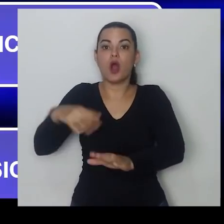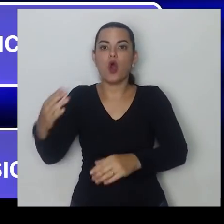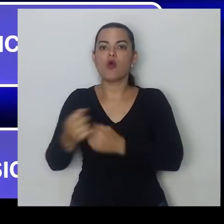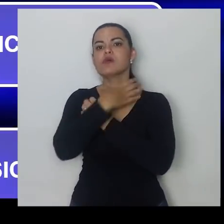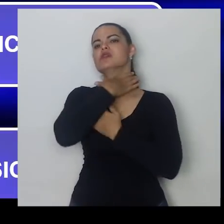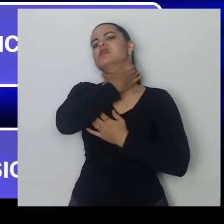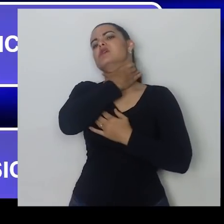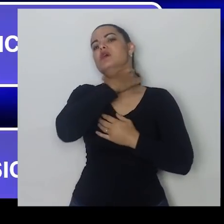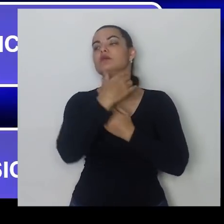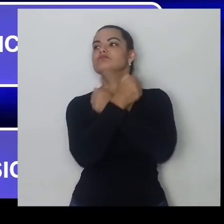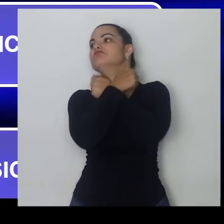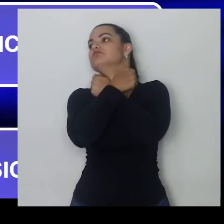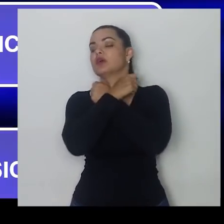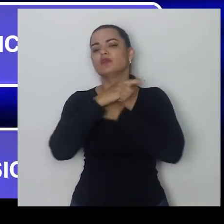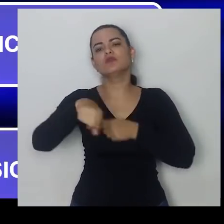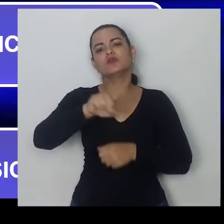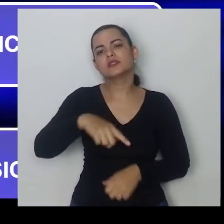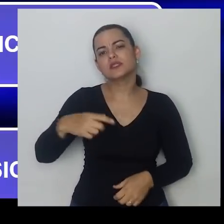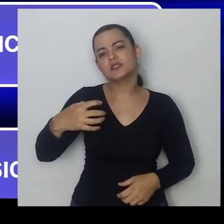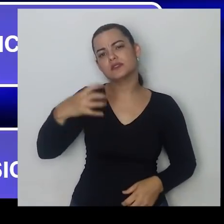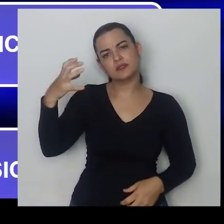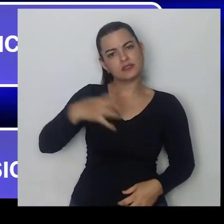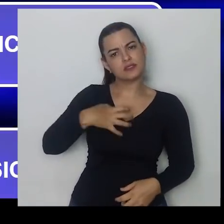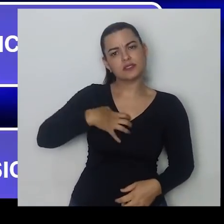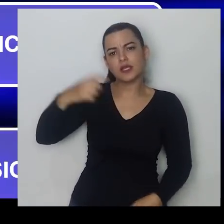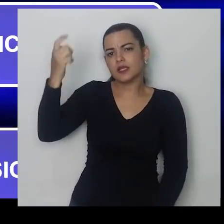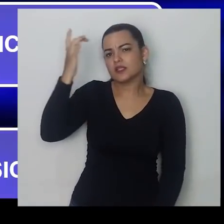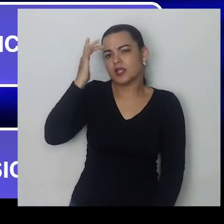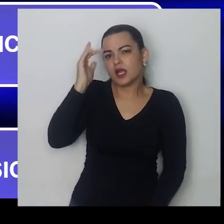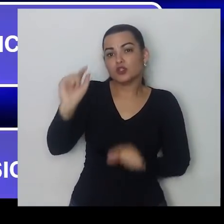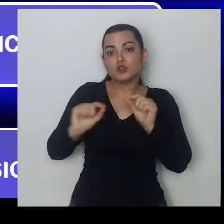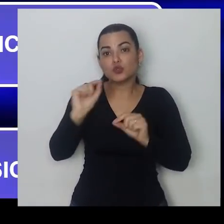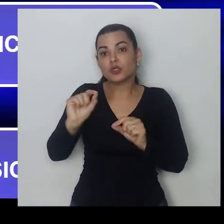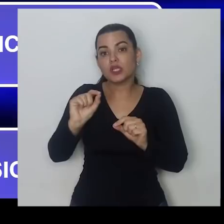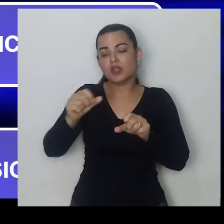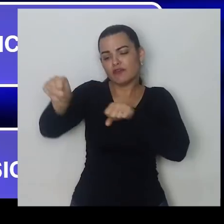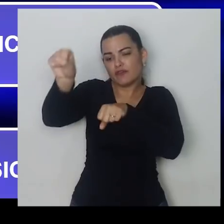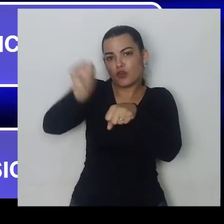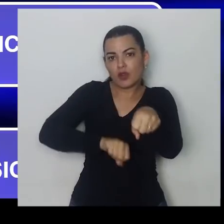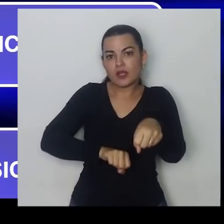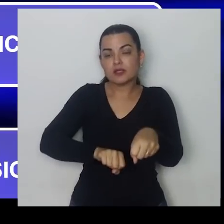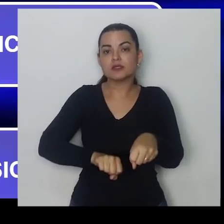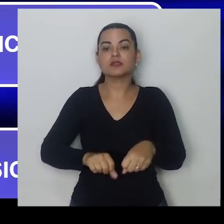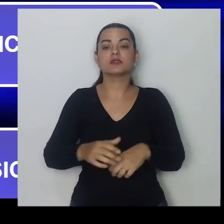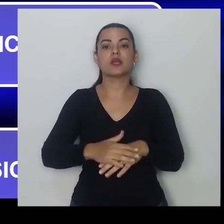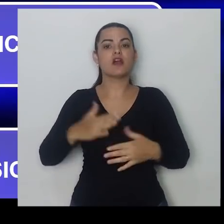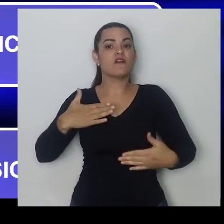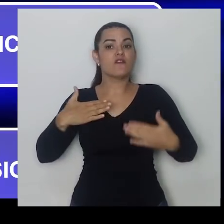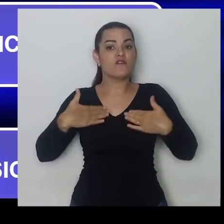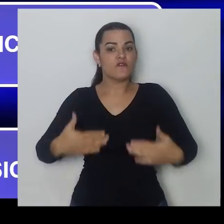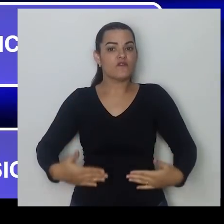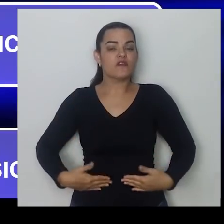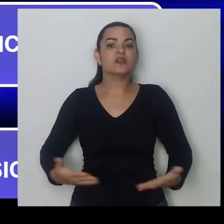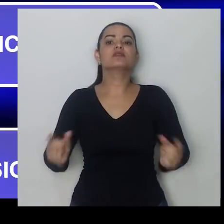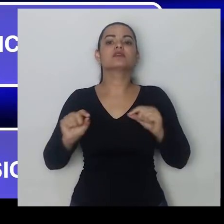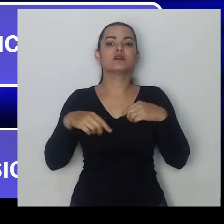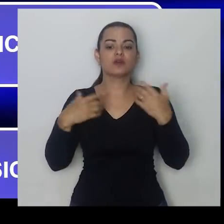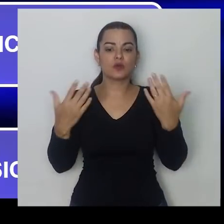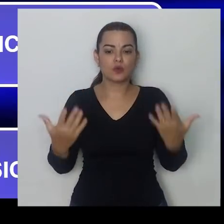imobilizações, vocês acham que é uma violência moral, psicológica, social ou